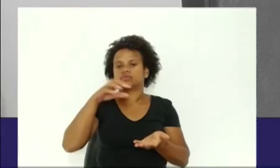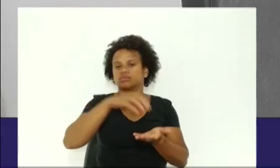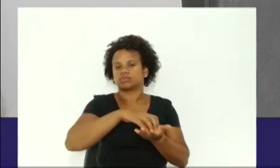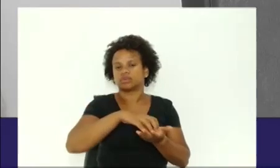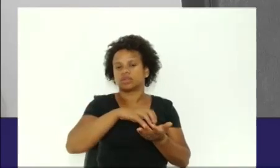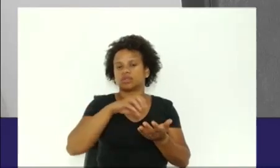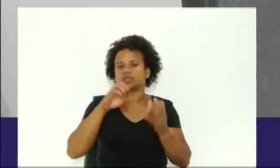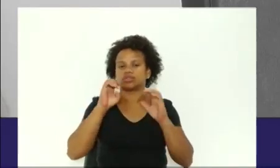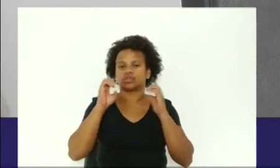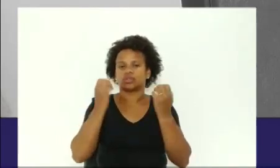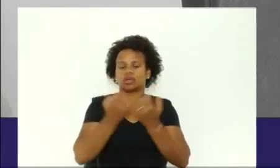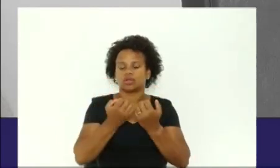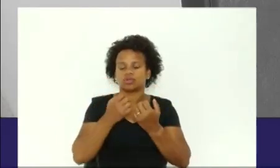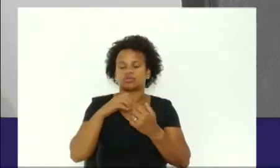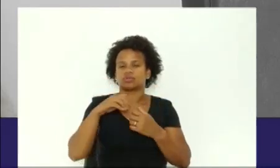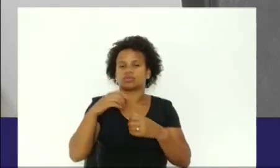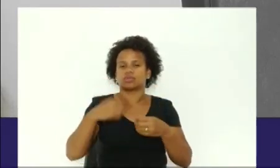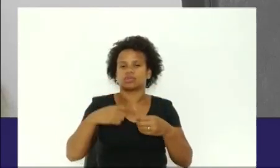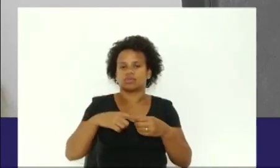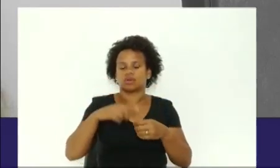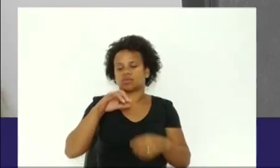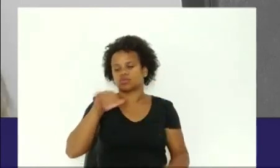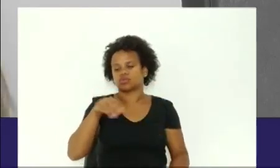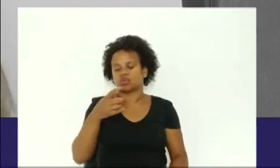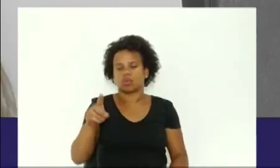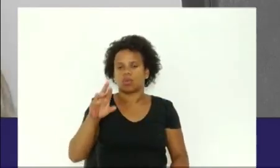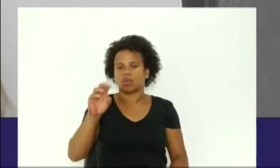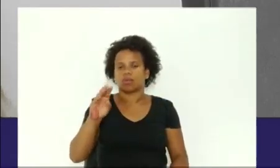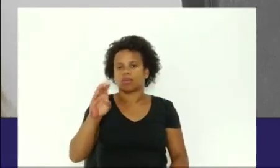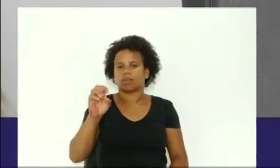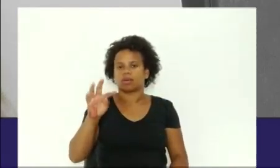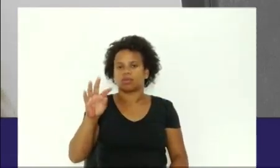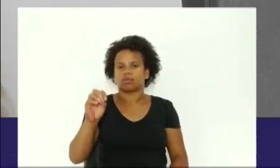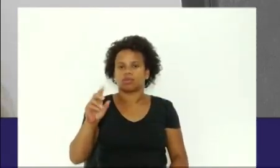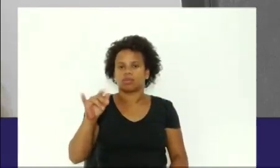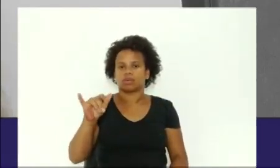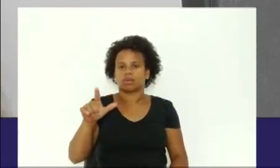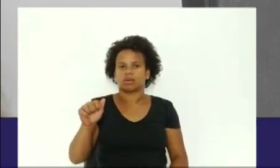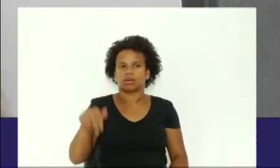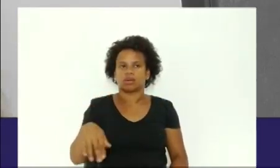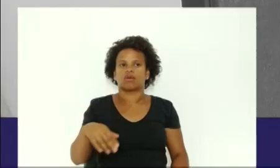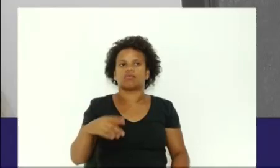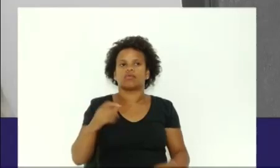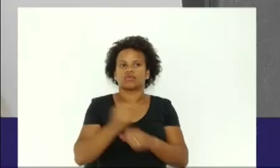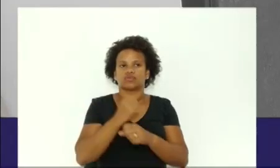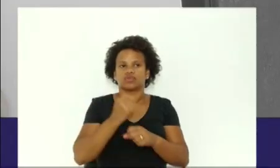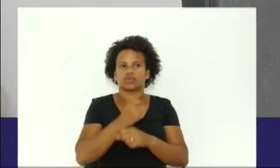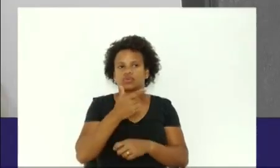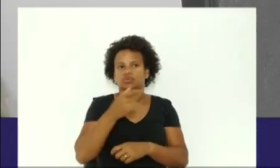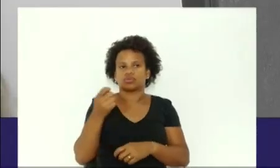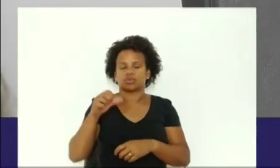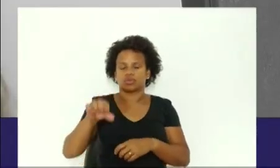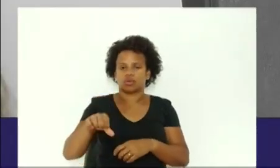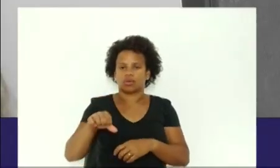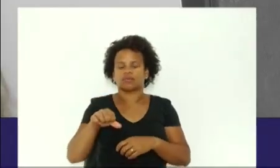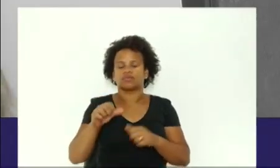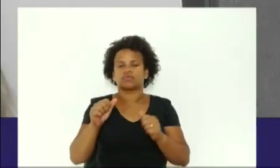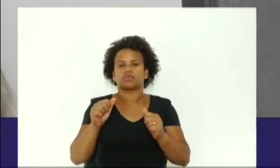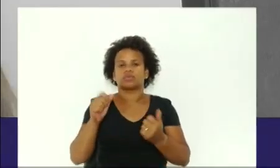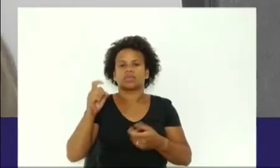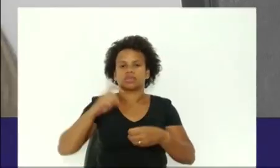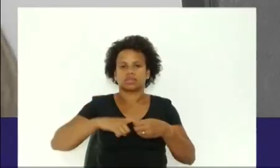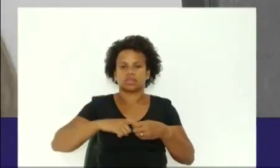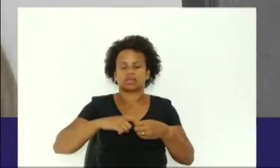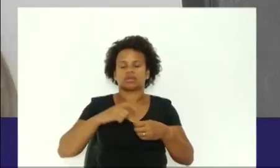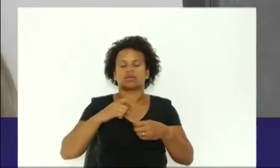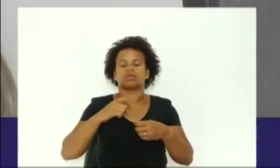João Roberto Pilan, foi construída em 2009 em parceria com recursos do governo federal. No entanto, não contou com a construção